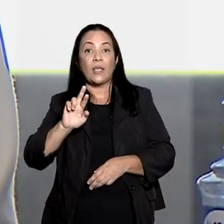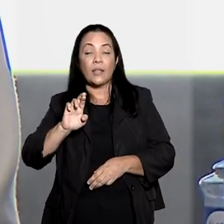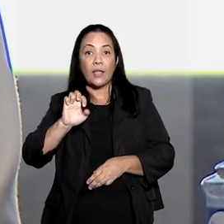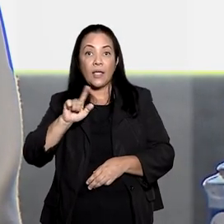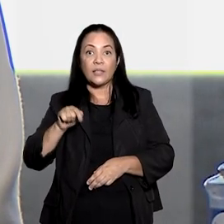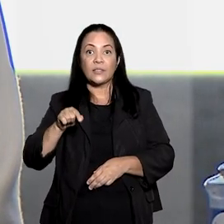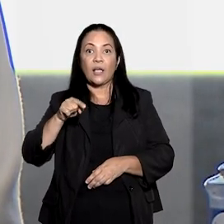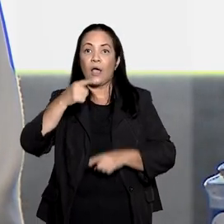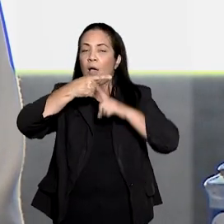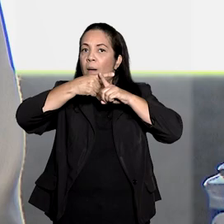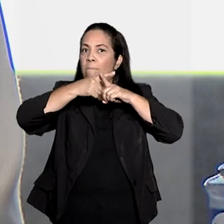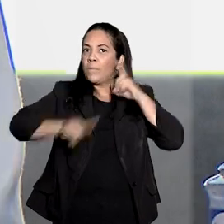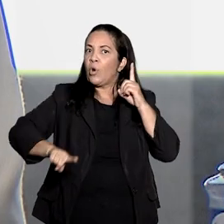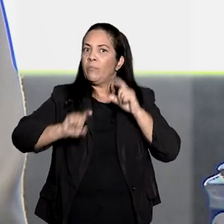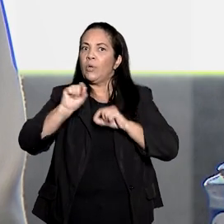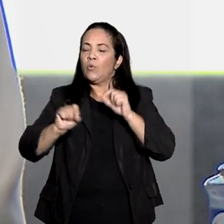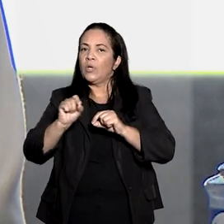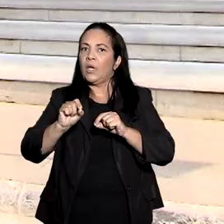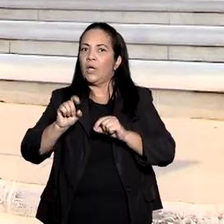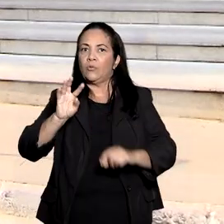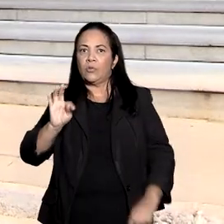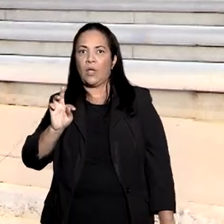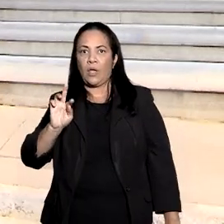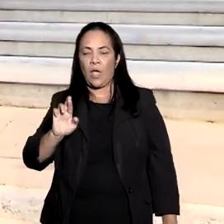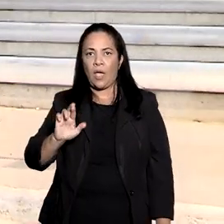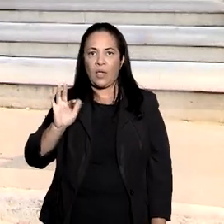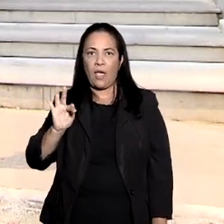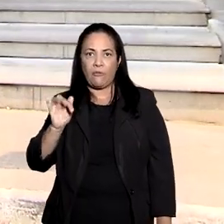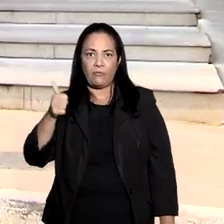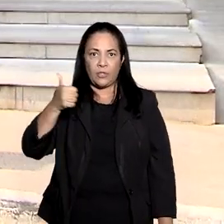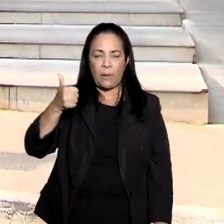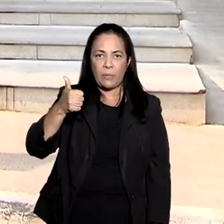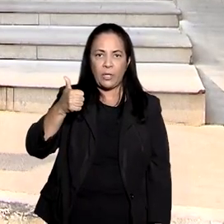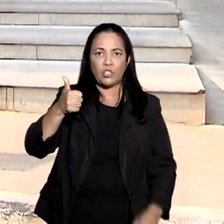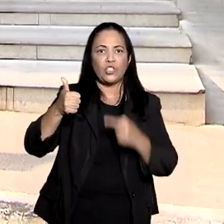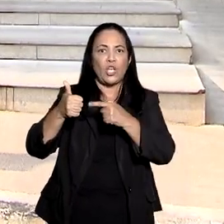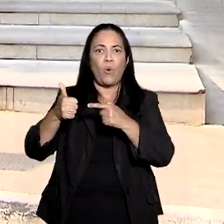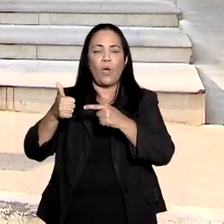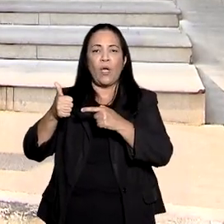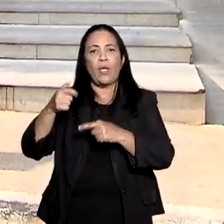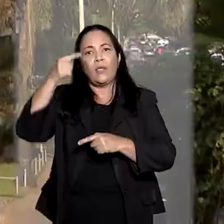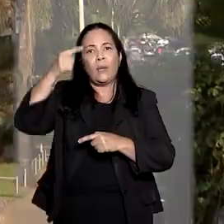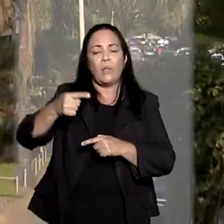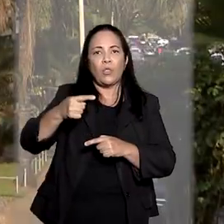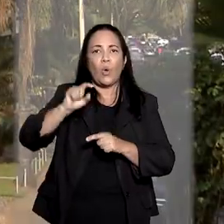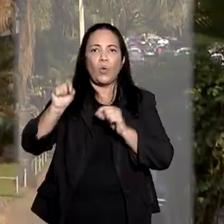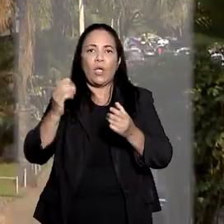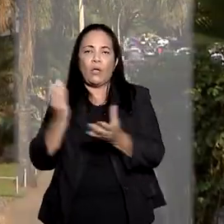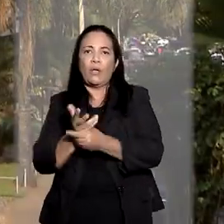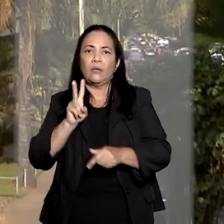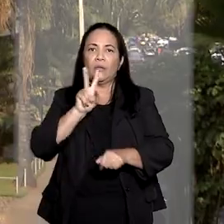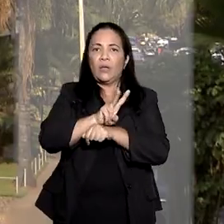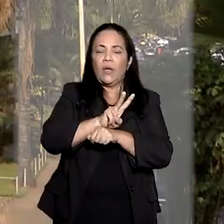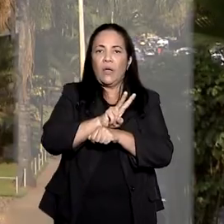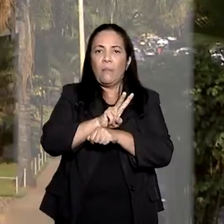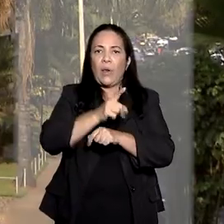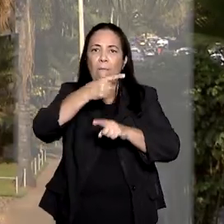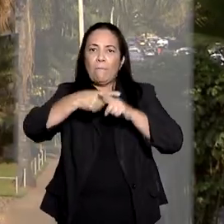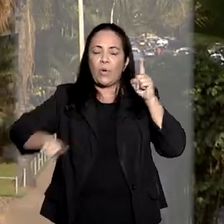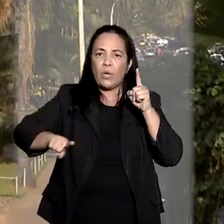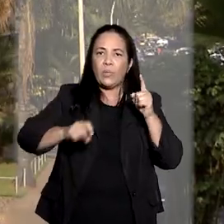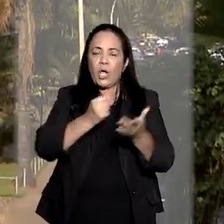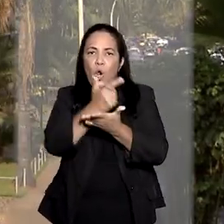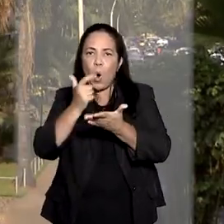Teresa de Assis Moura suspendeu a decisão do Tribunal Regional Federal da Primeira Região que concedeu liminar para